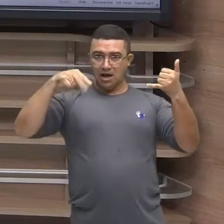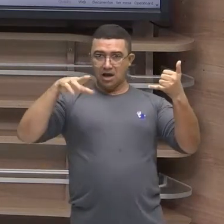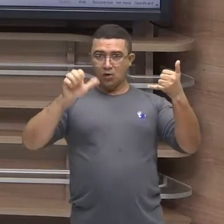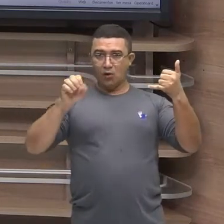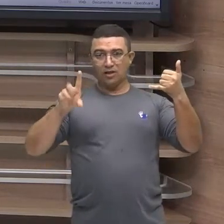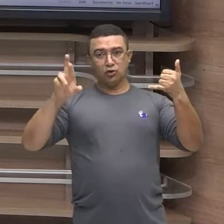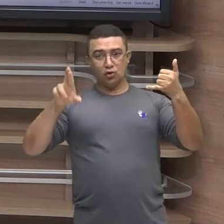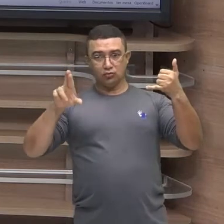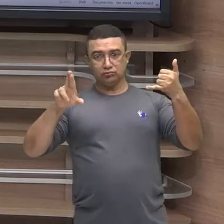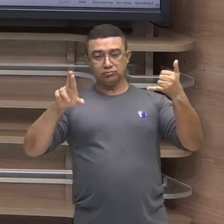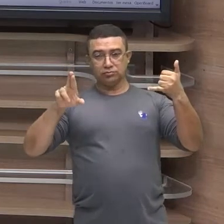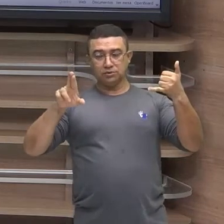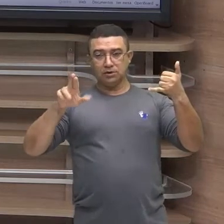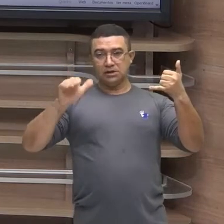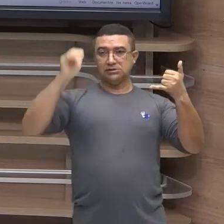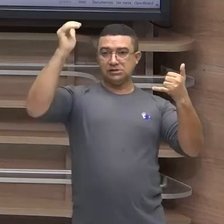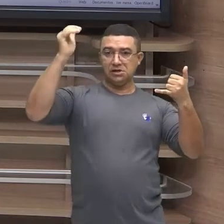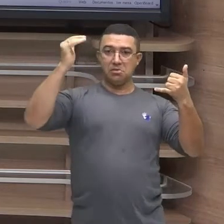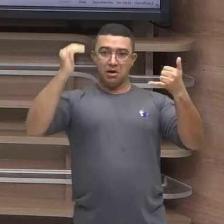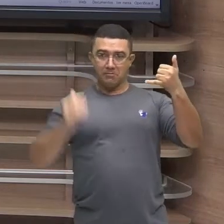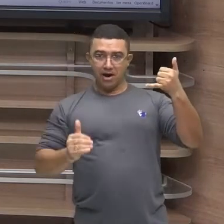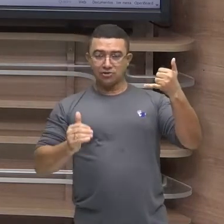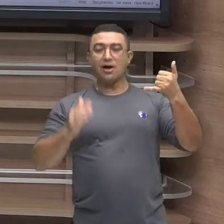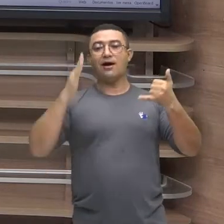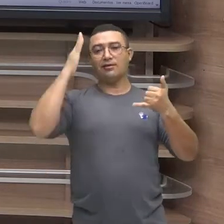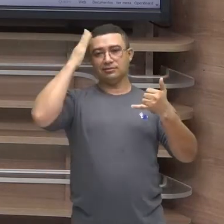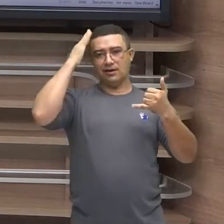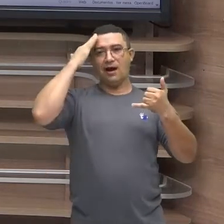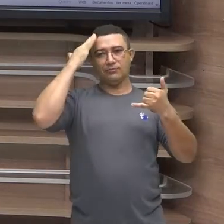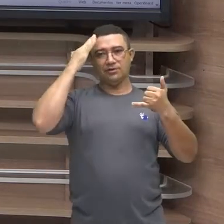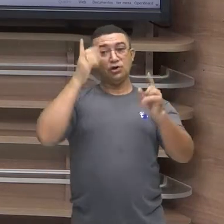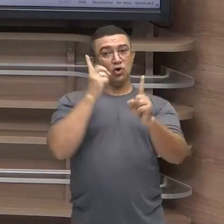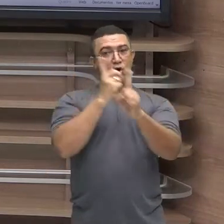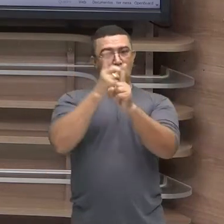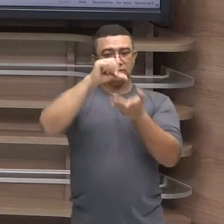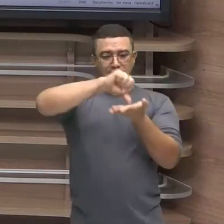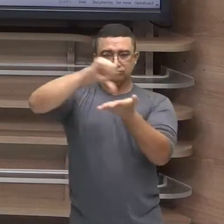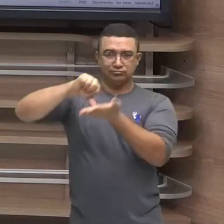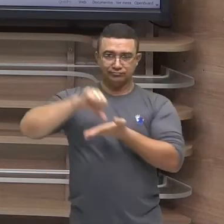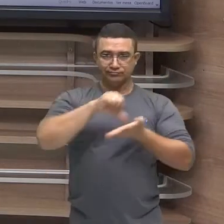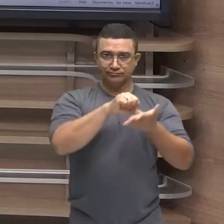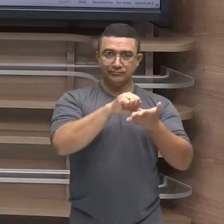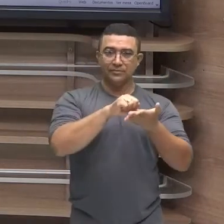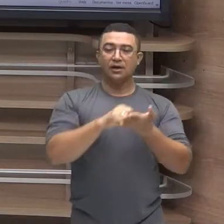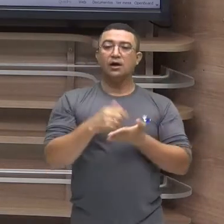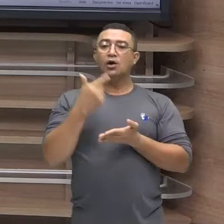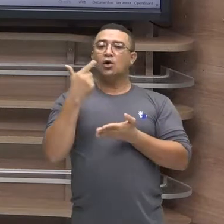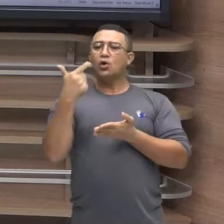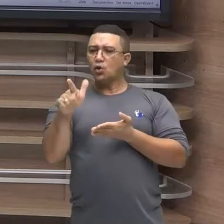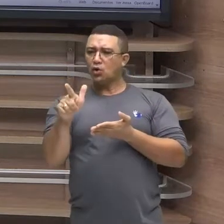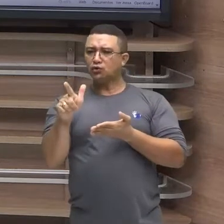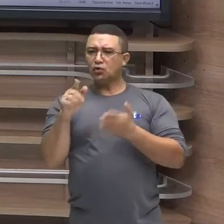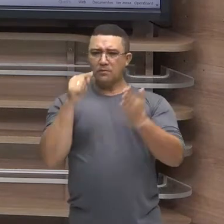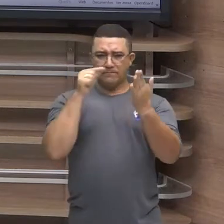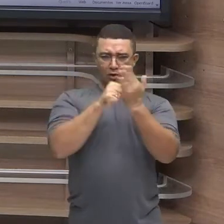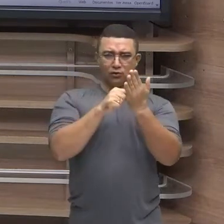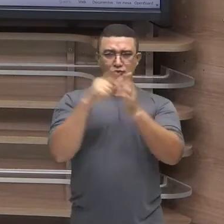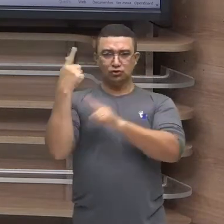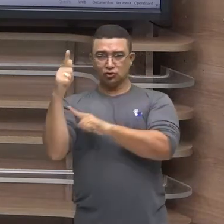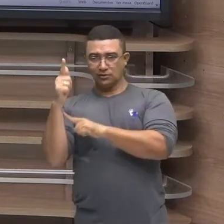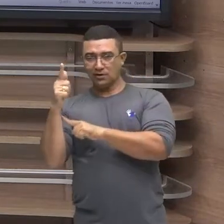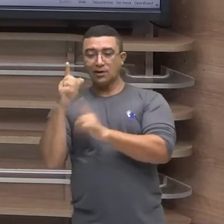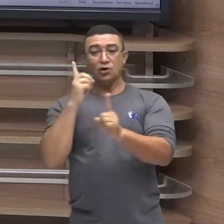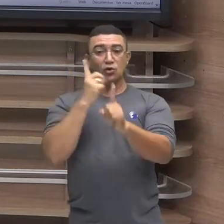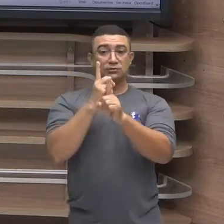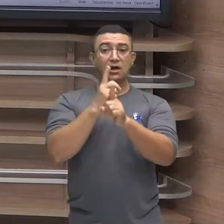do Equador. E aí você já tem essa definição. Aí a outra coordenada, para juntar a coordenada geográfica da